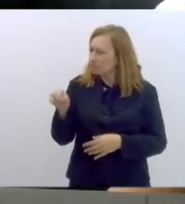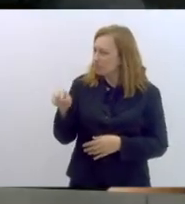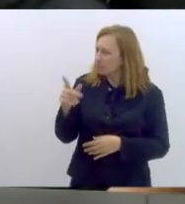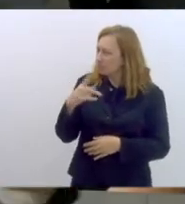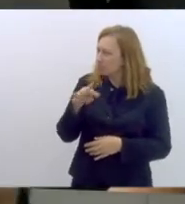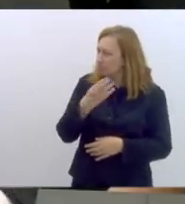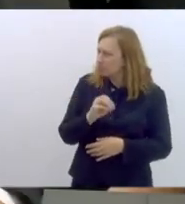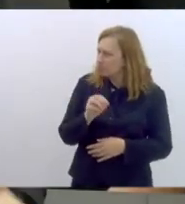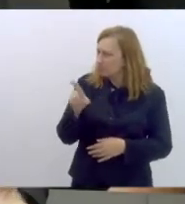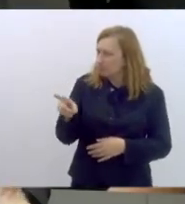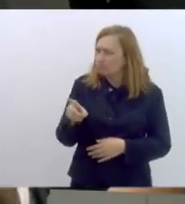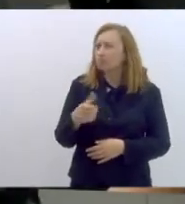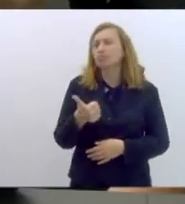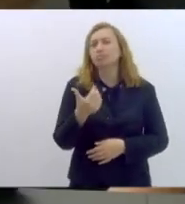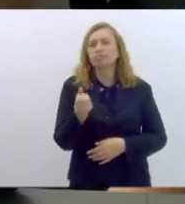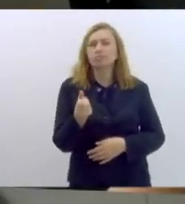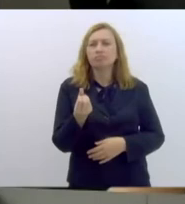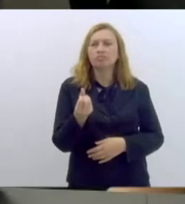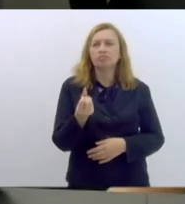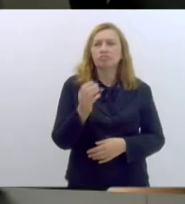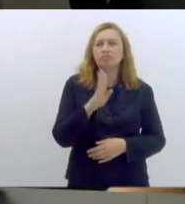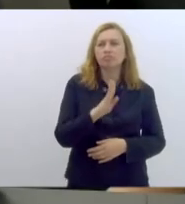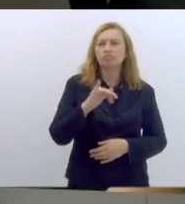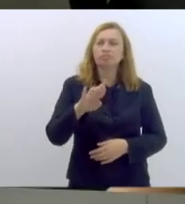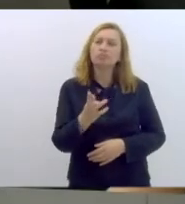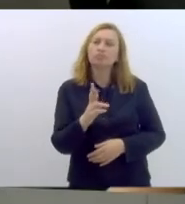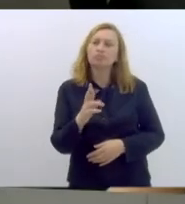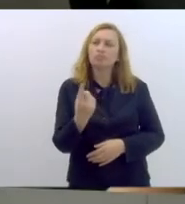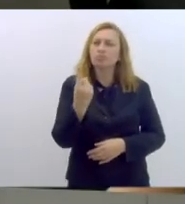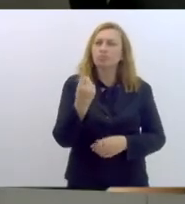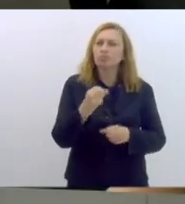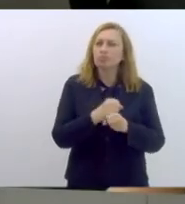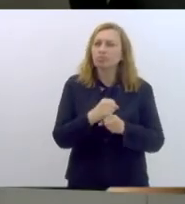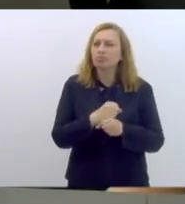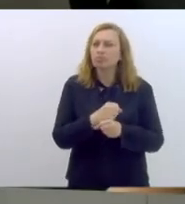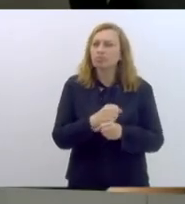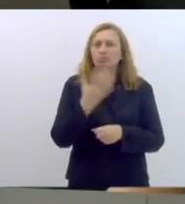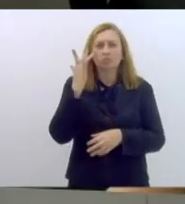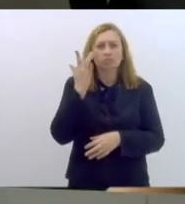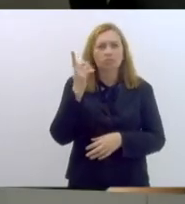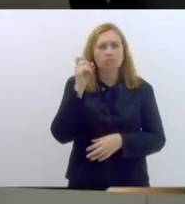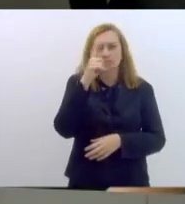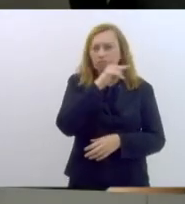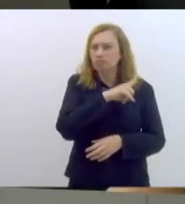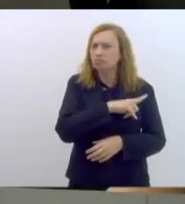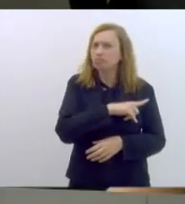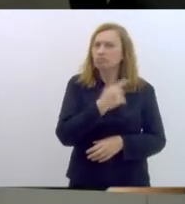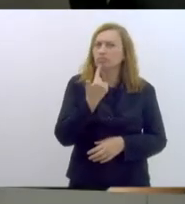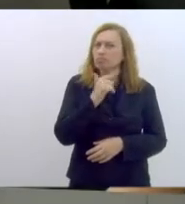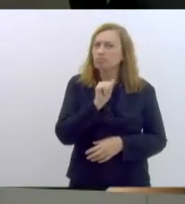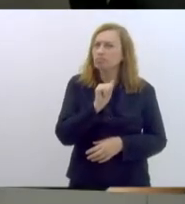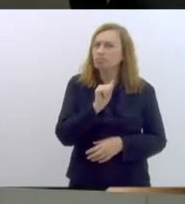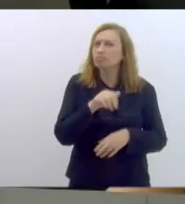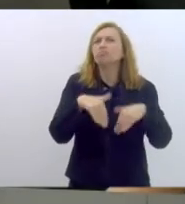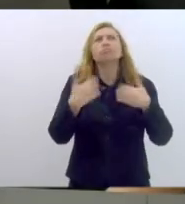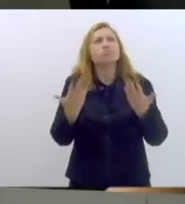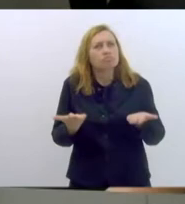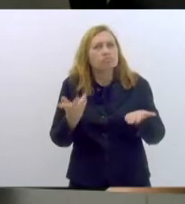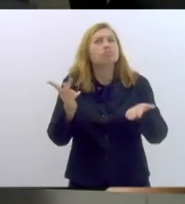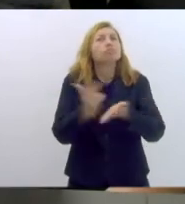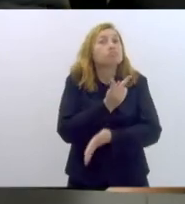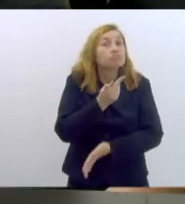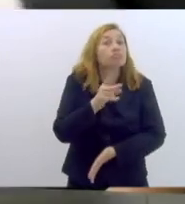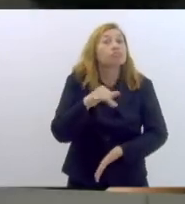aí. É 16, pagar 16 bilhões no ano, eu acho muito difícil que a gente consiga. Então, o que vai